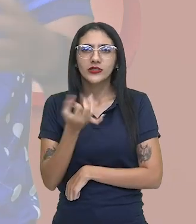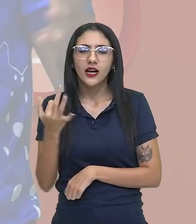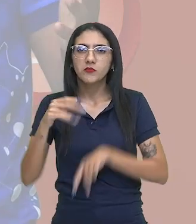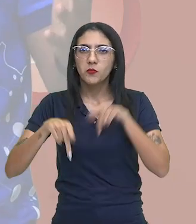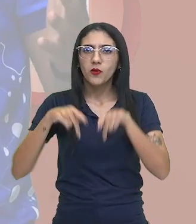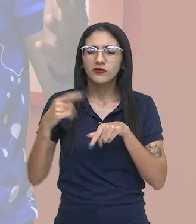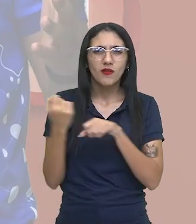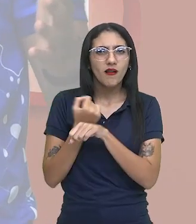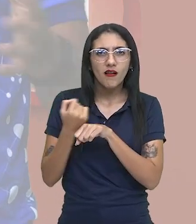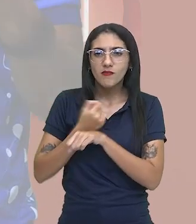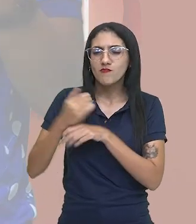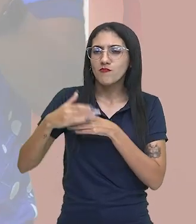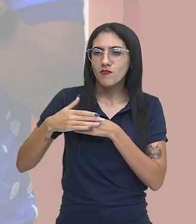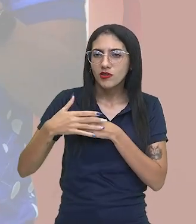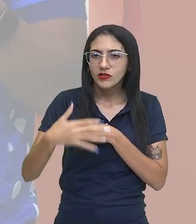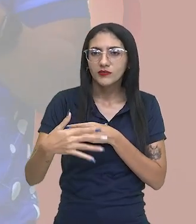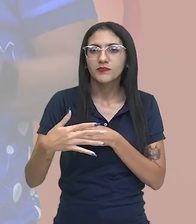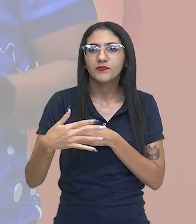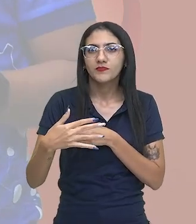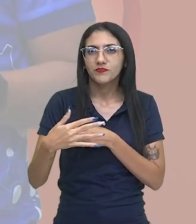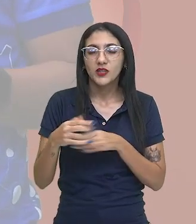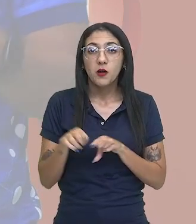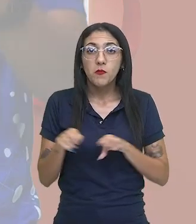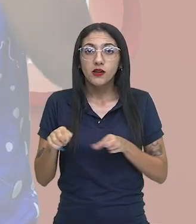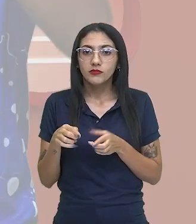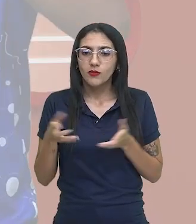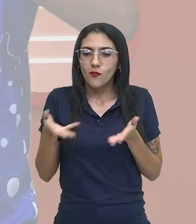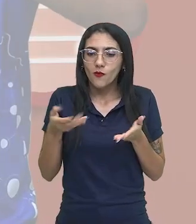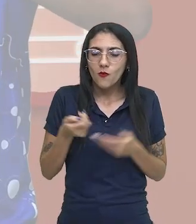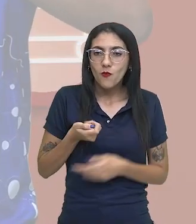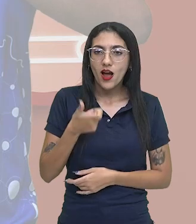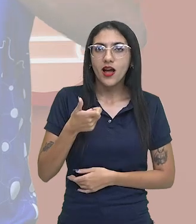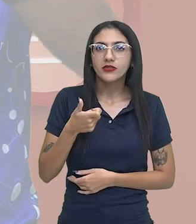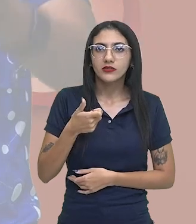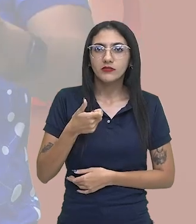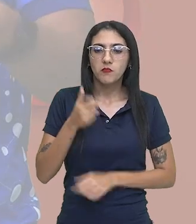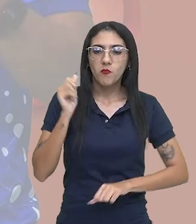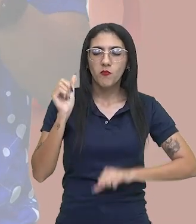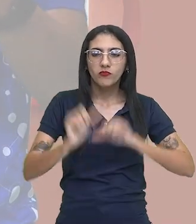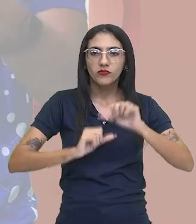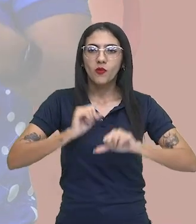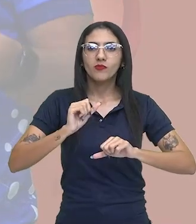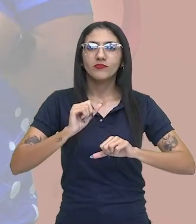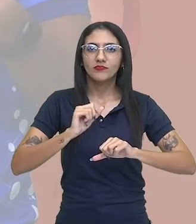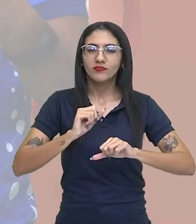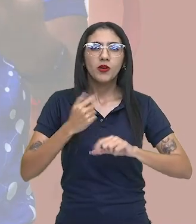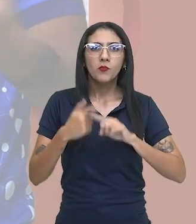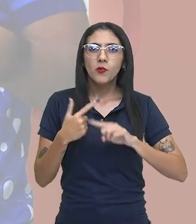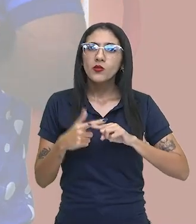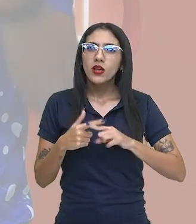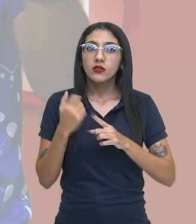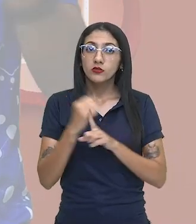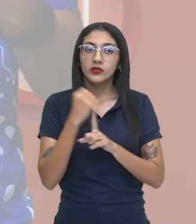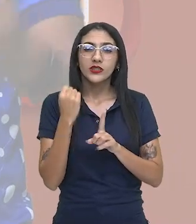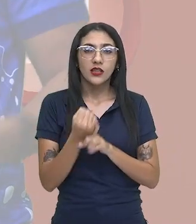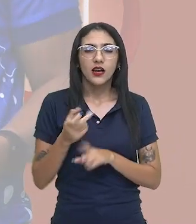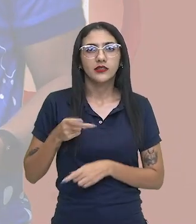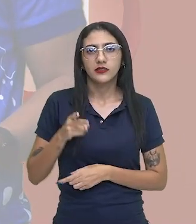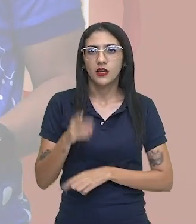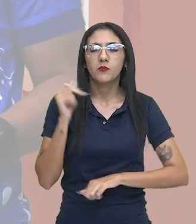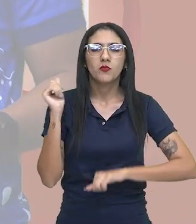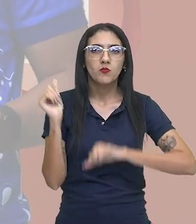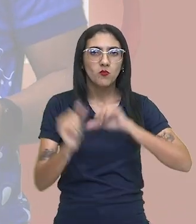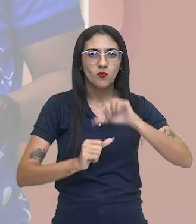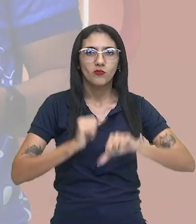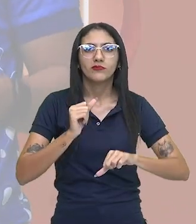Durante anos foi assim, né? Mas muito recentemente houve essa troca, sinal de que a sociedade ela está mudando, ela sempre passa